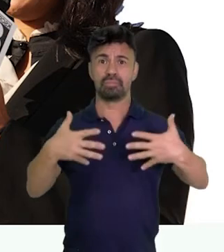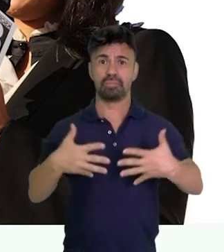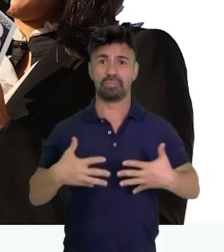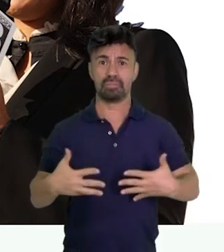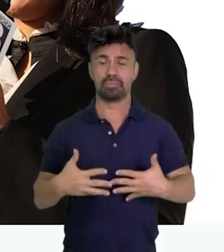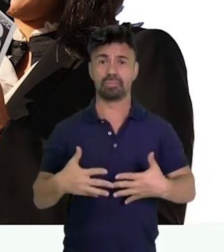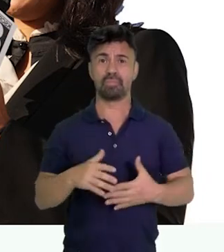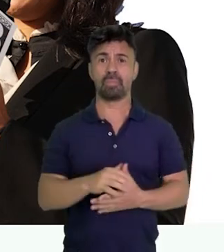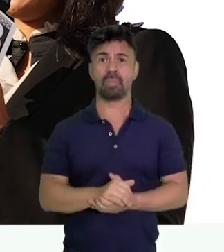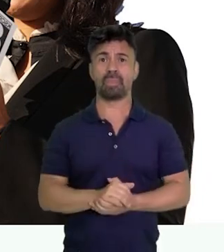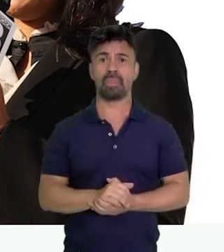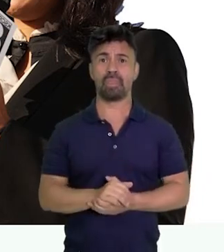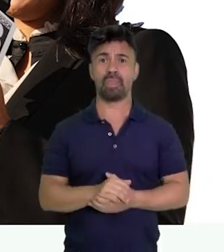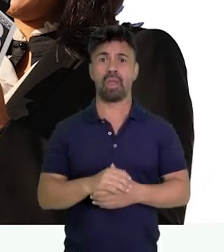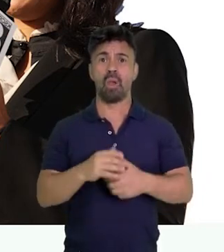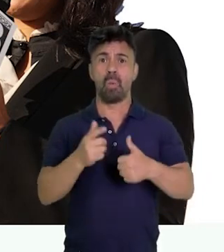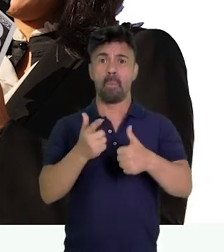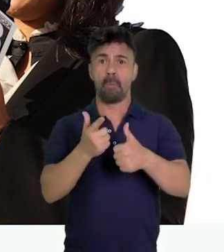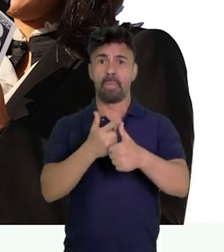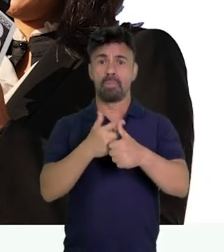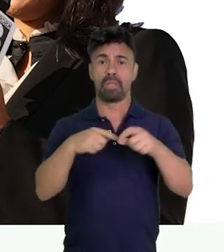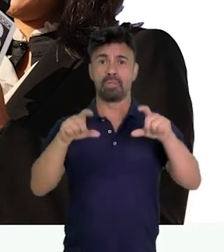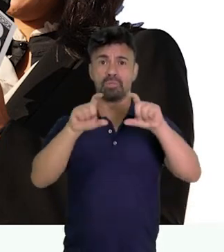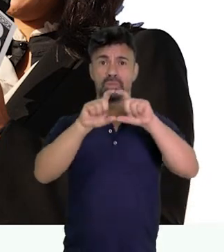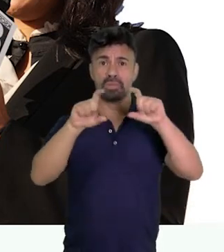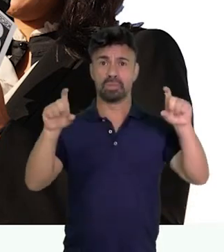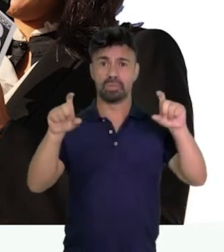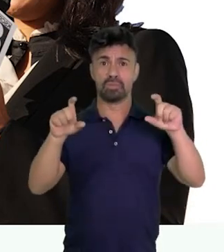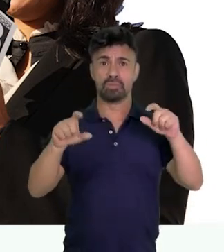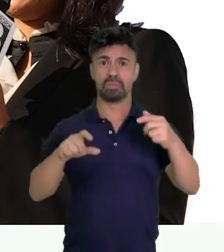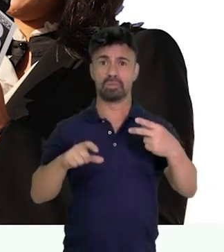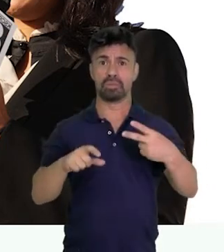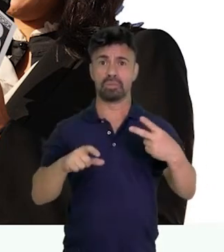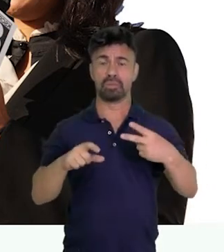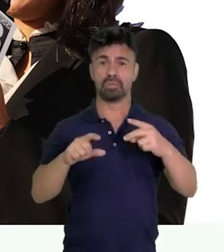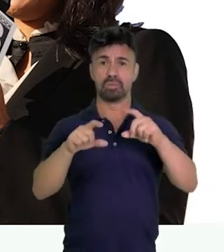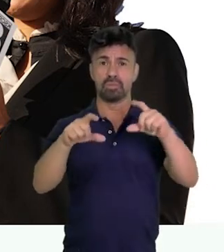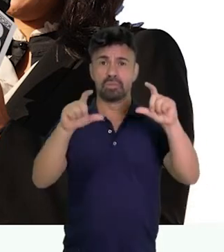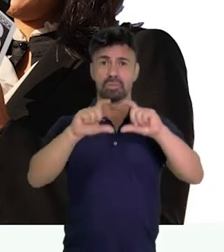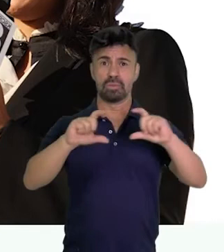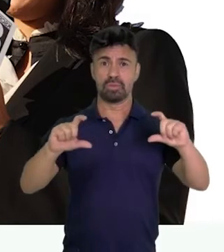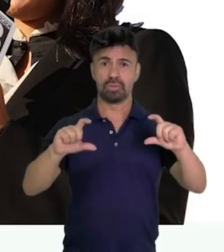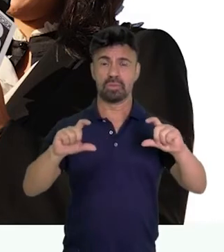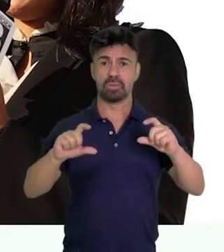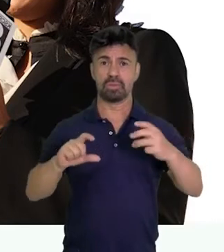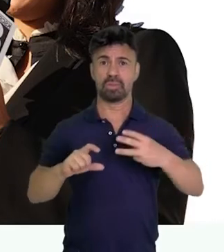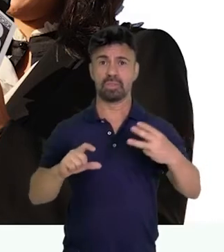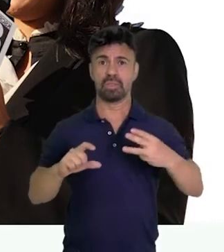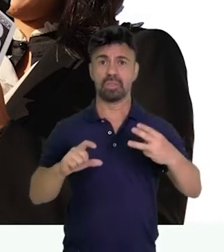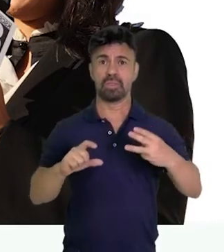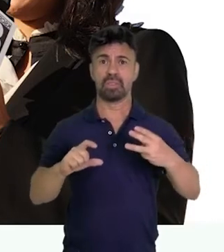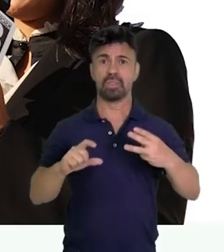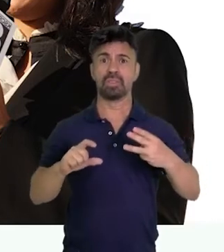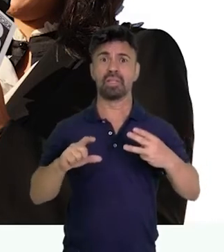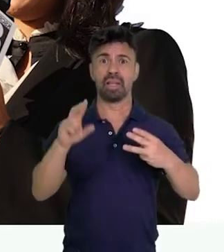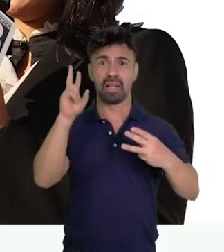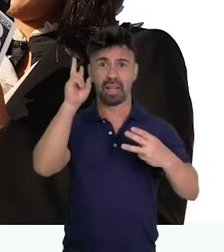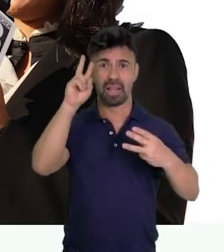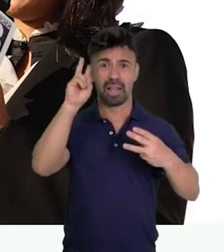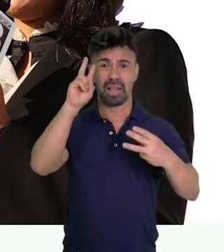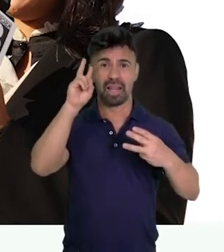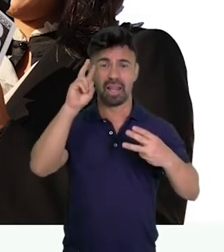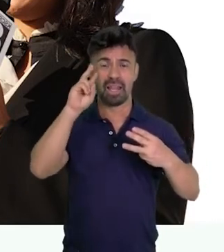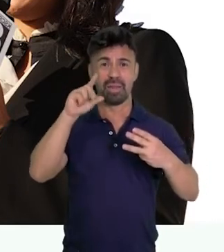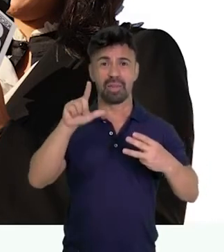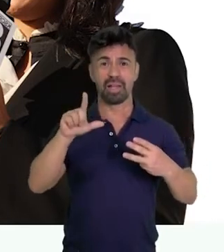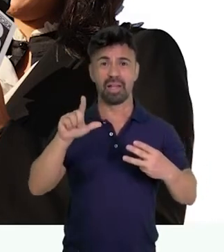gênero jornalístico. O primeiro deles é o título, o segundo deles é o subtítulo, o terceiro deles é o lead. Lembra o que é o lead?